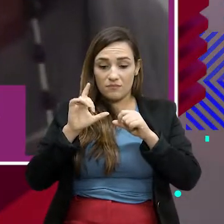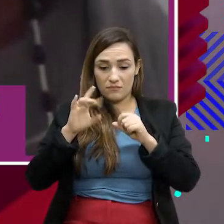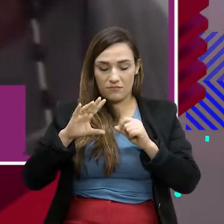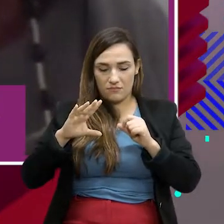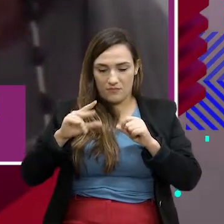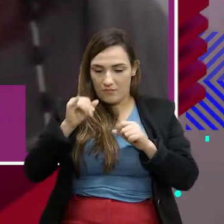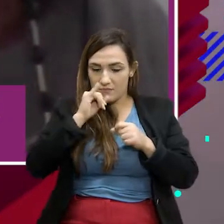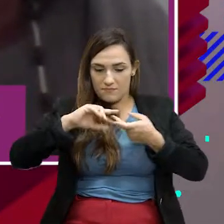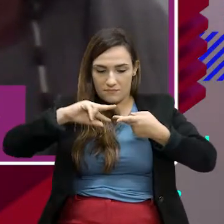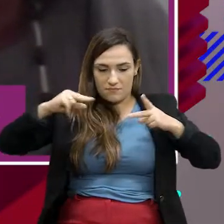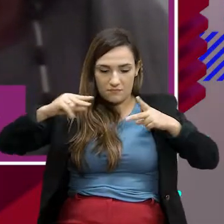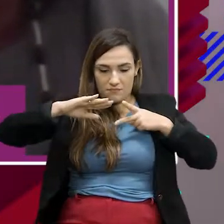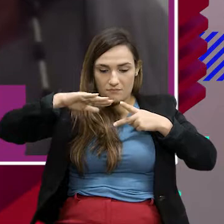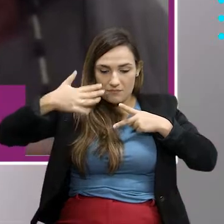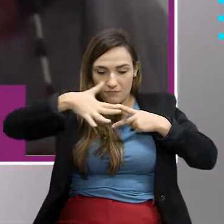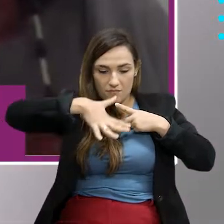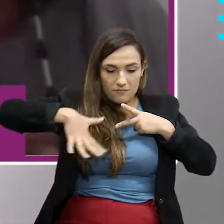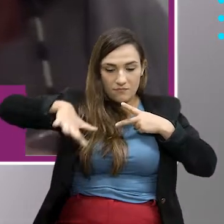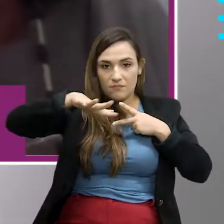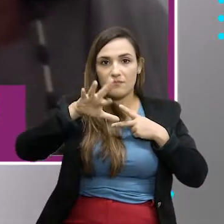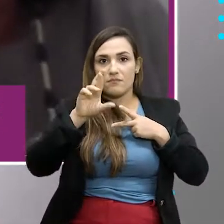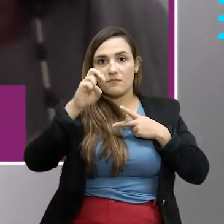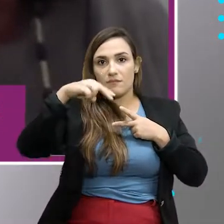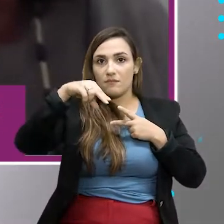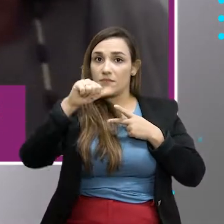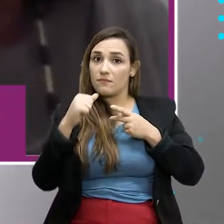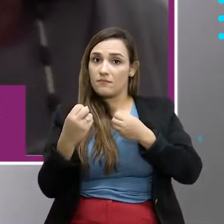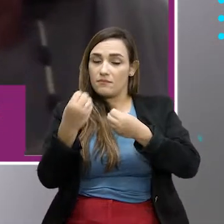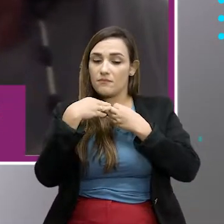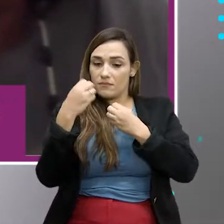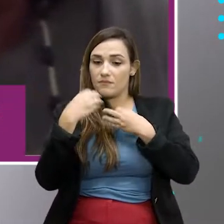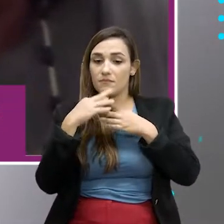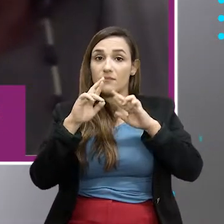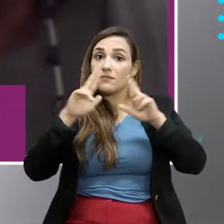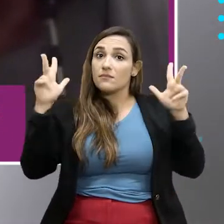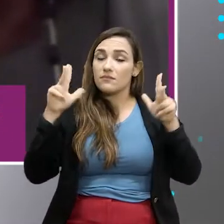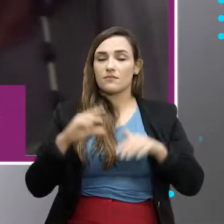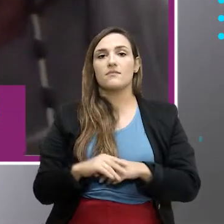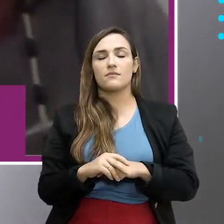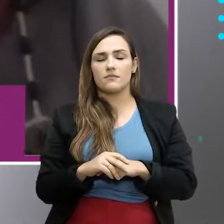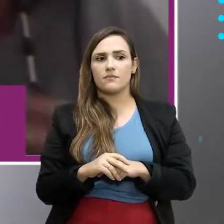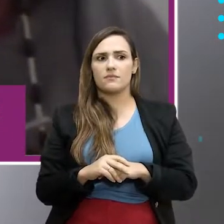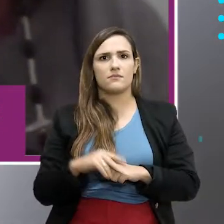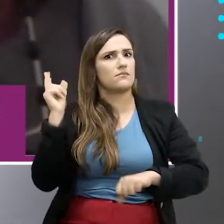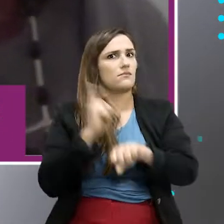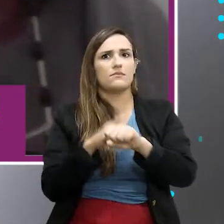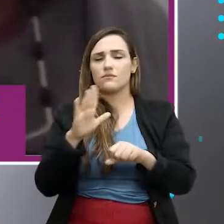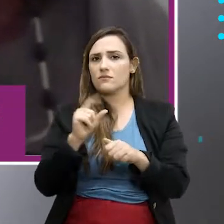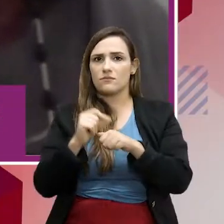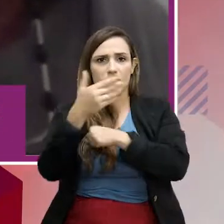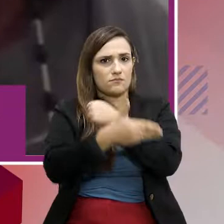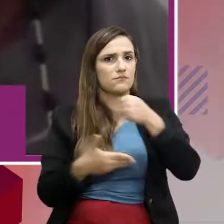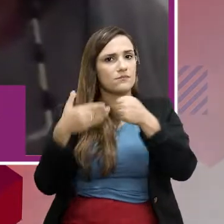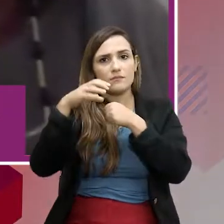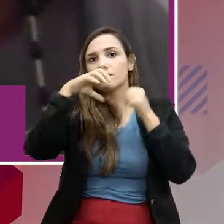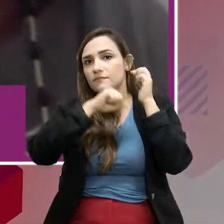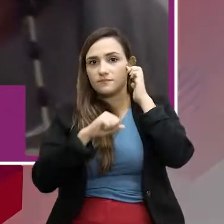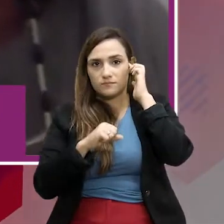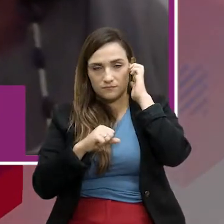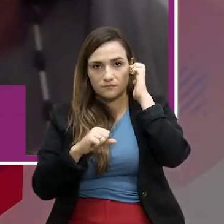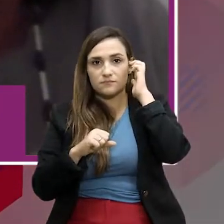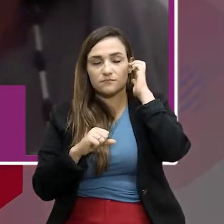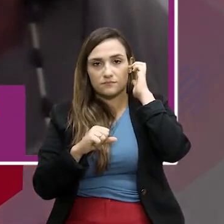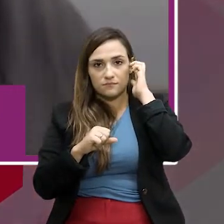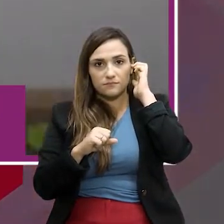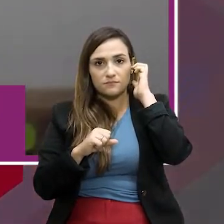fora da onde está o material genético, ele só ensina o corpo que está chegando uma proteína spike e